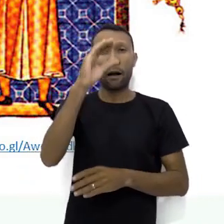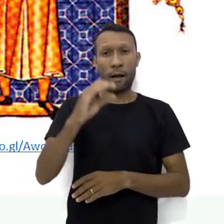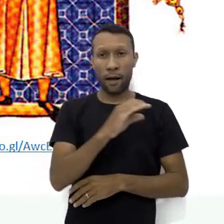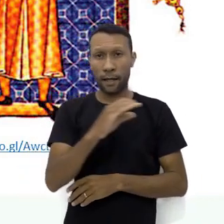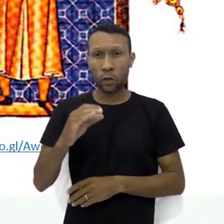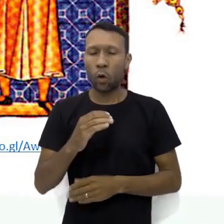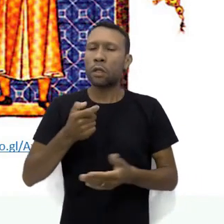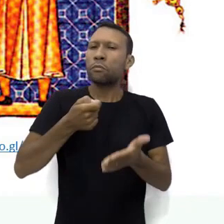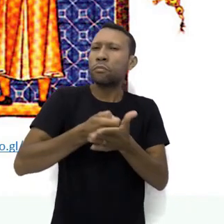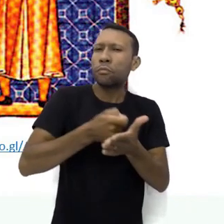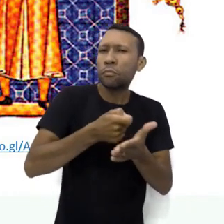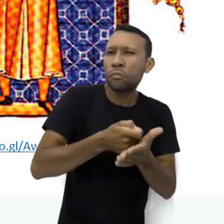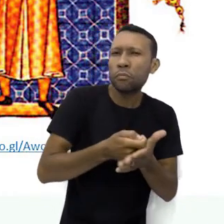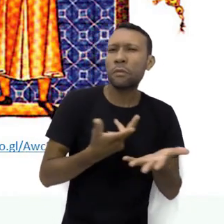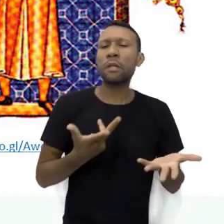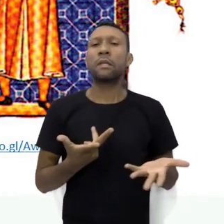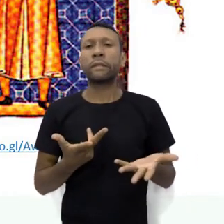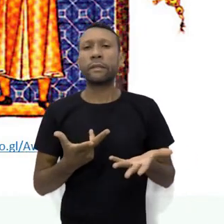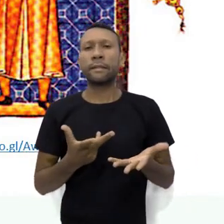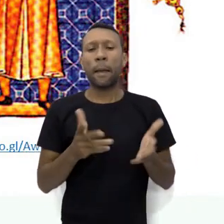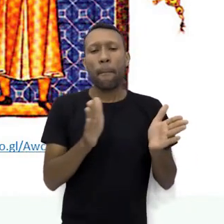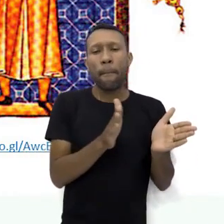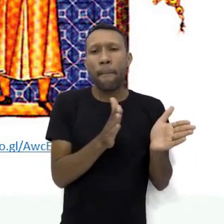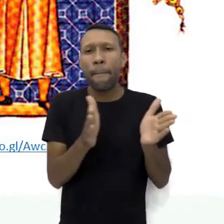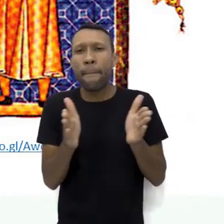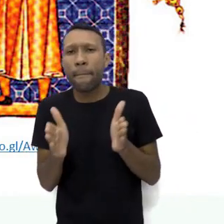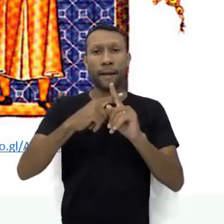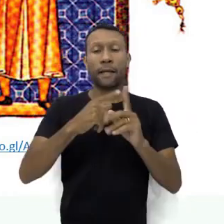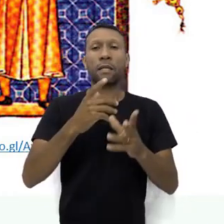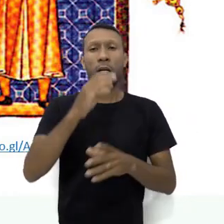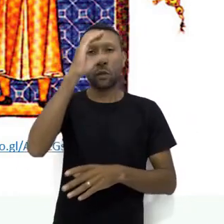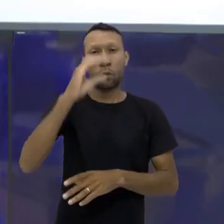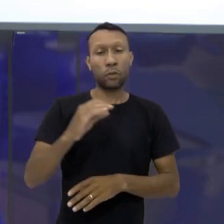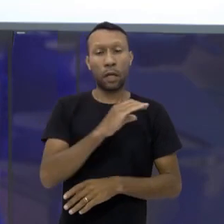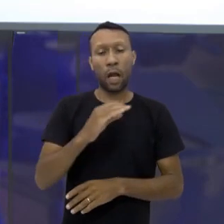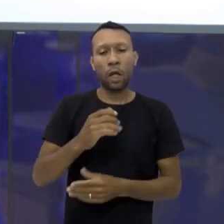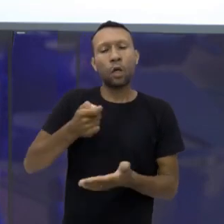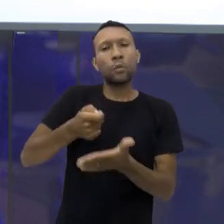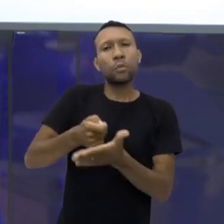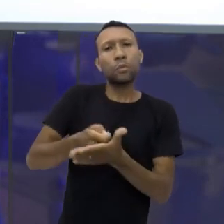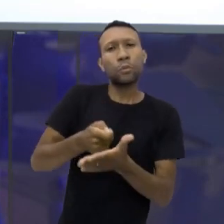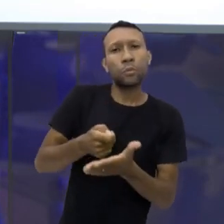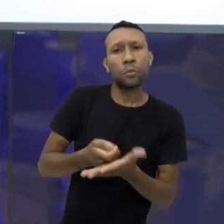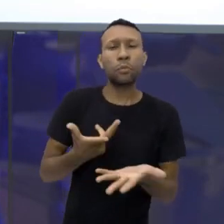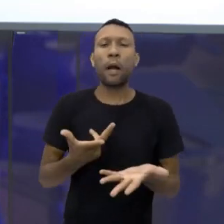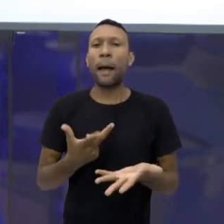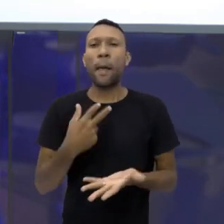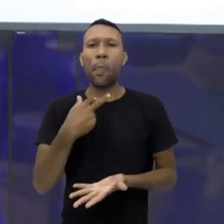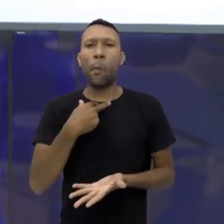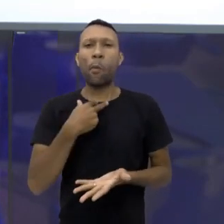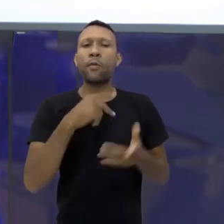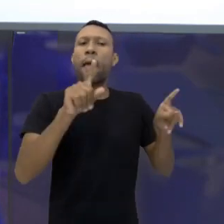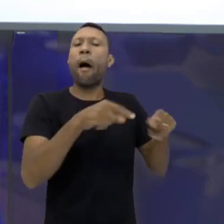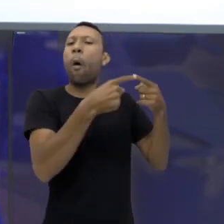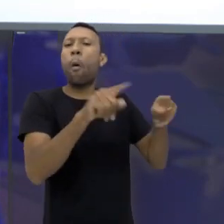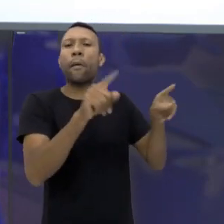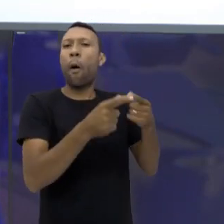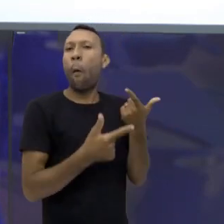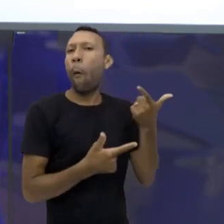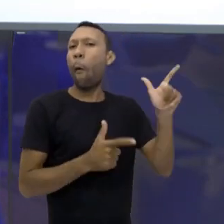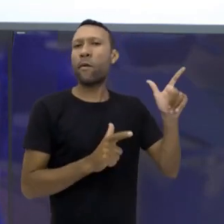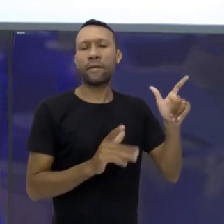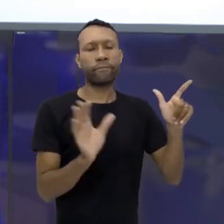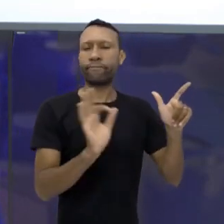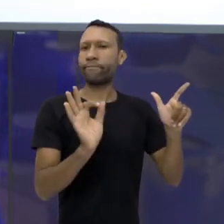na sociedade europeia. E nesse período aqui, a Igreja Católica ela ditava conduta moral, social,